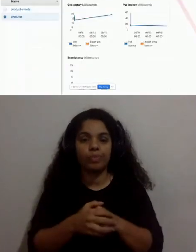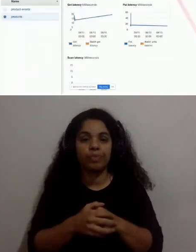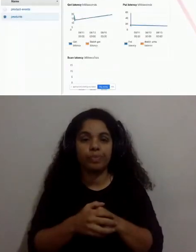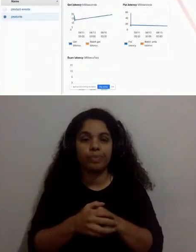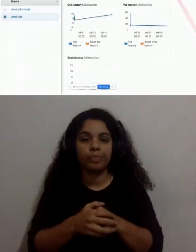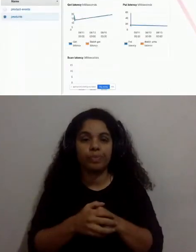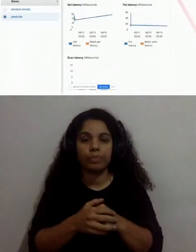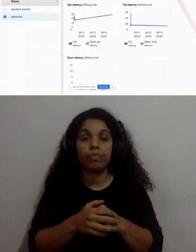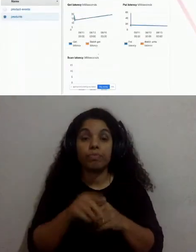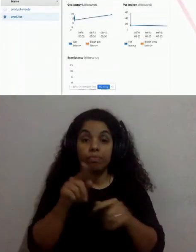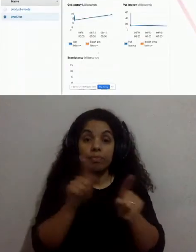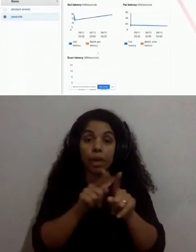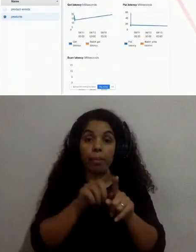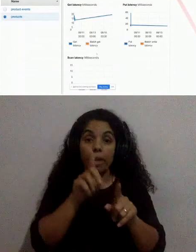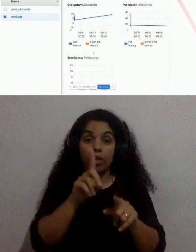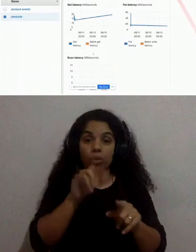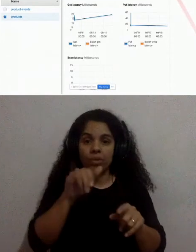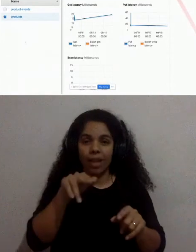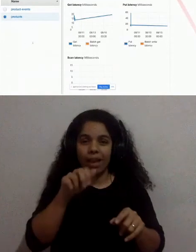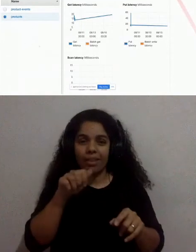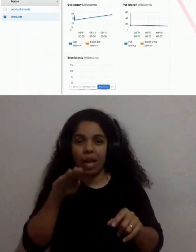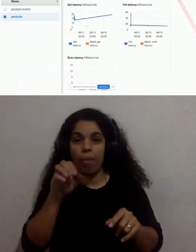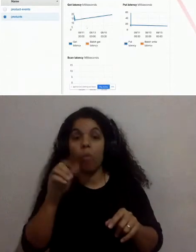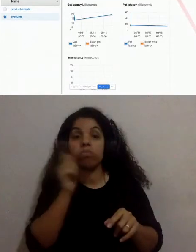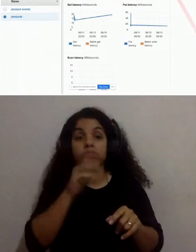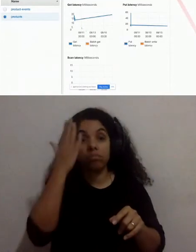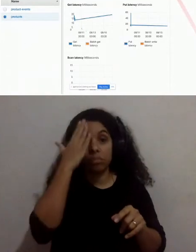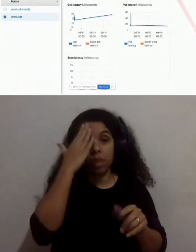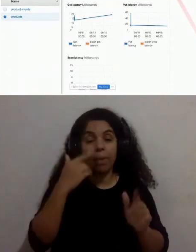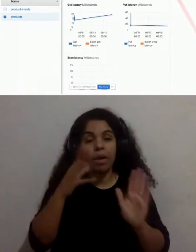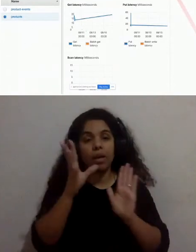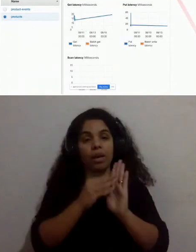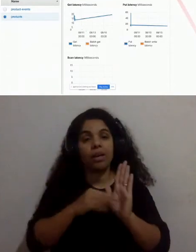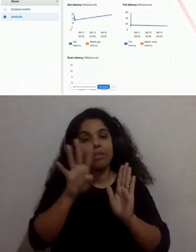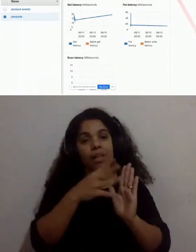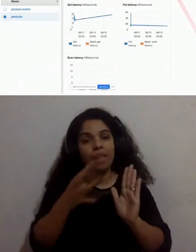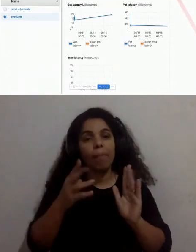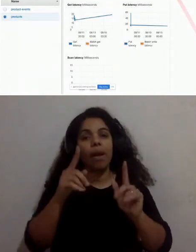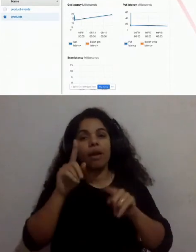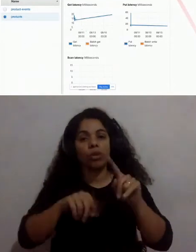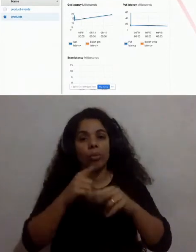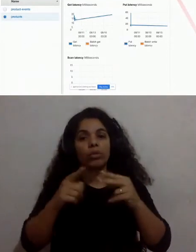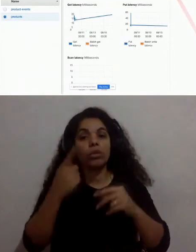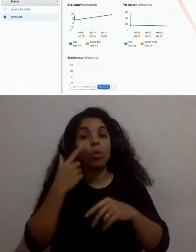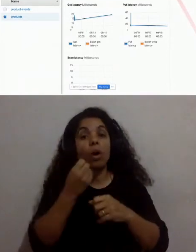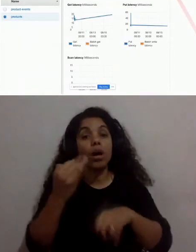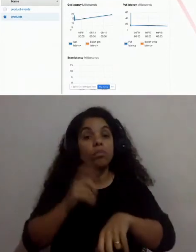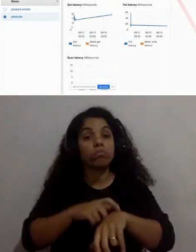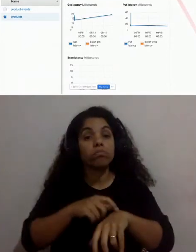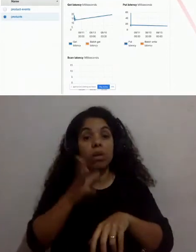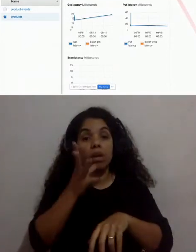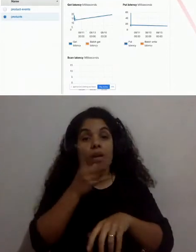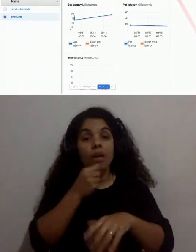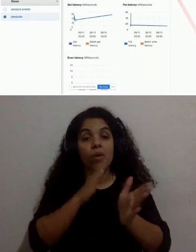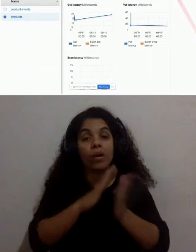Também aqui no Dynamo, eu consigo saber, dentro dessa tabela do produto, eu consigo saber quanto tempo que eu gasto para fazer